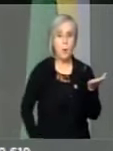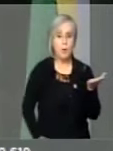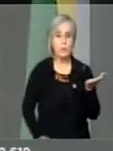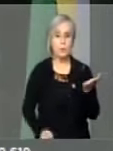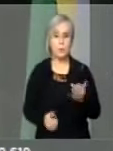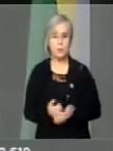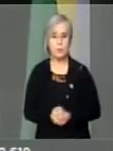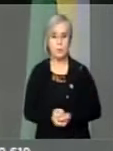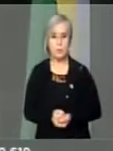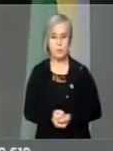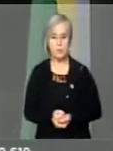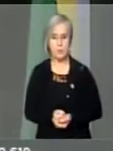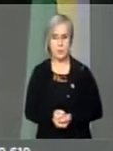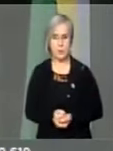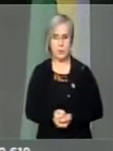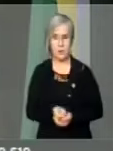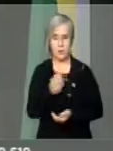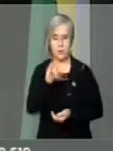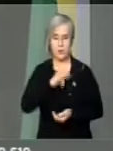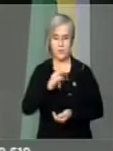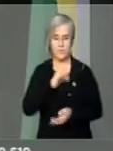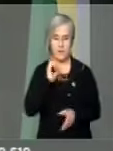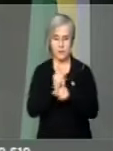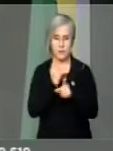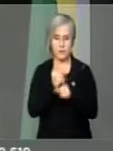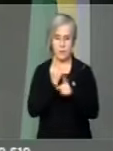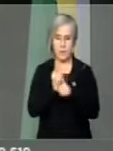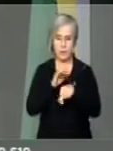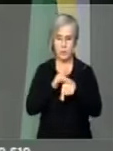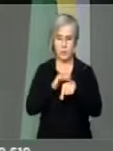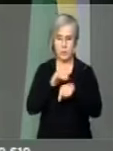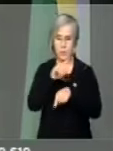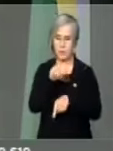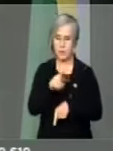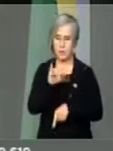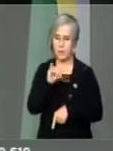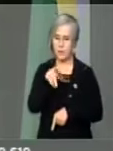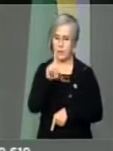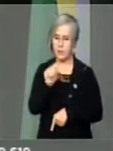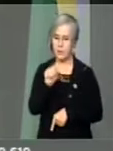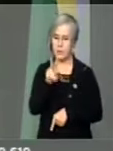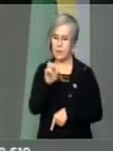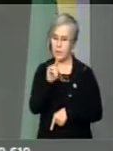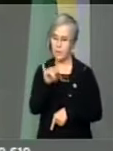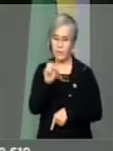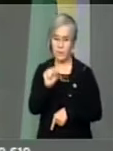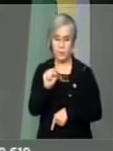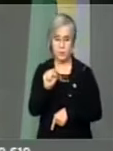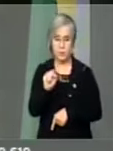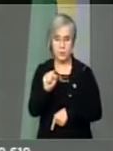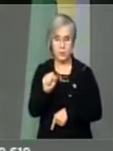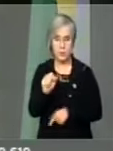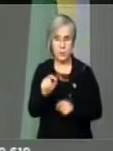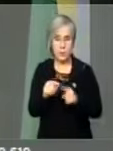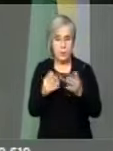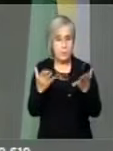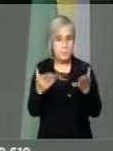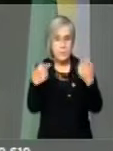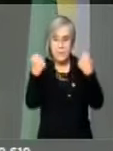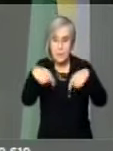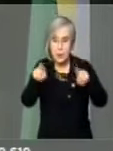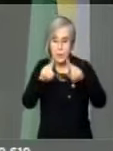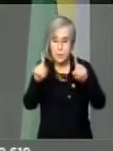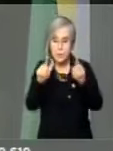de infecção por Zika vírus. E vejam, pasmem, sem necessidade de